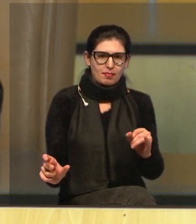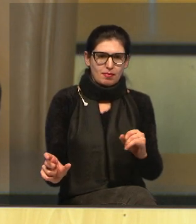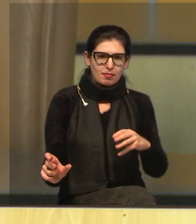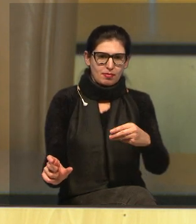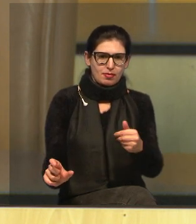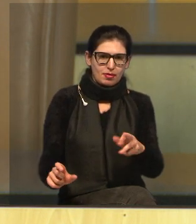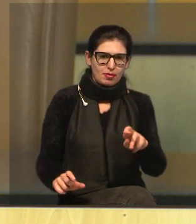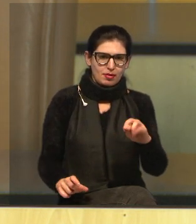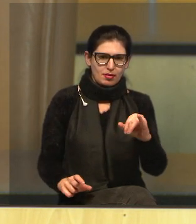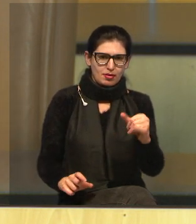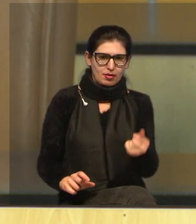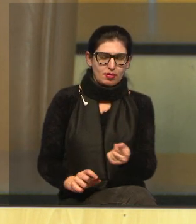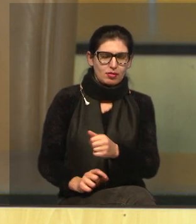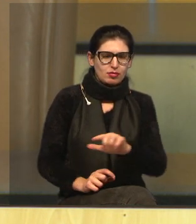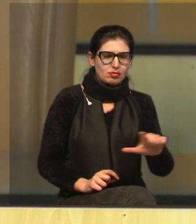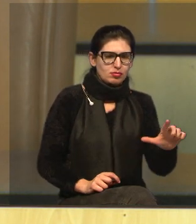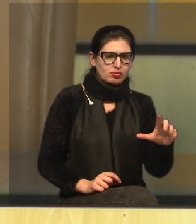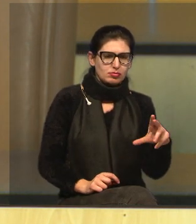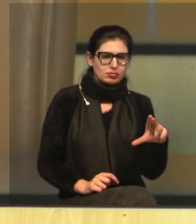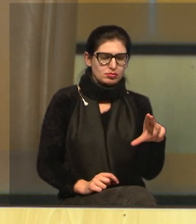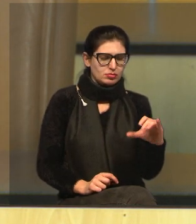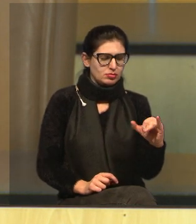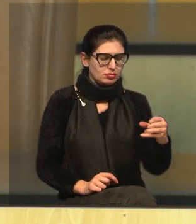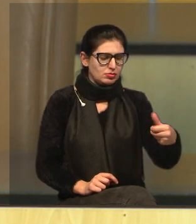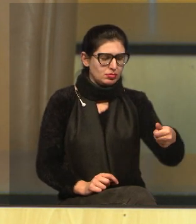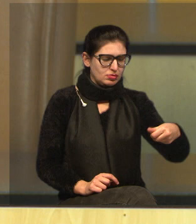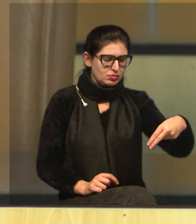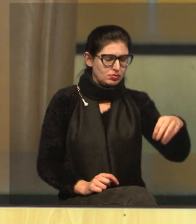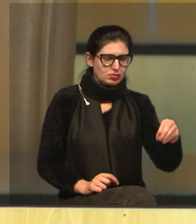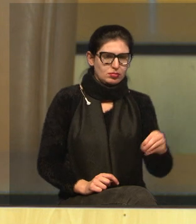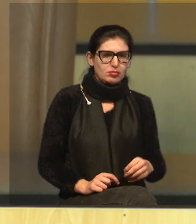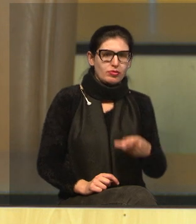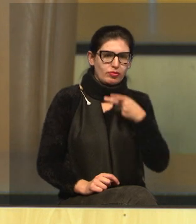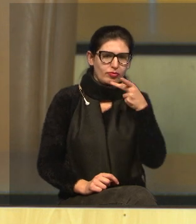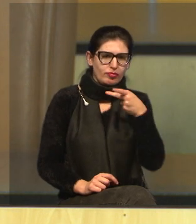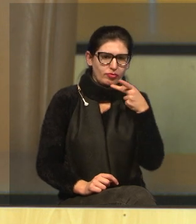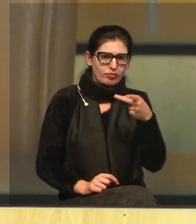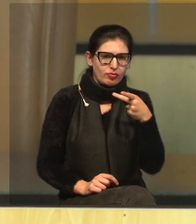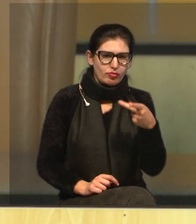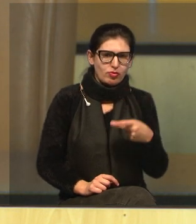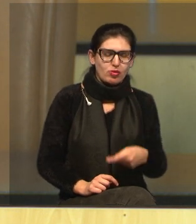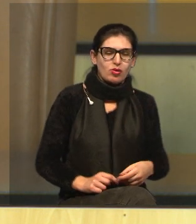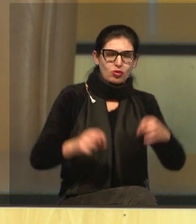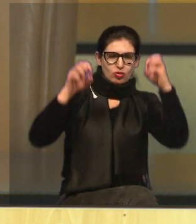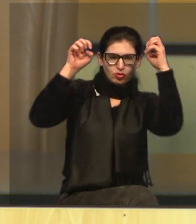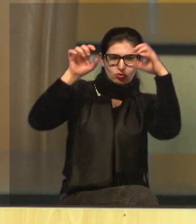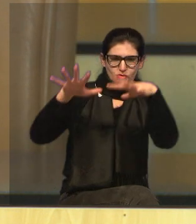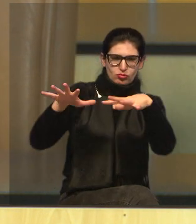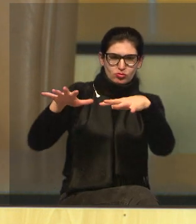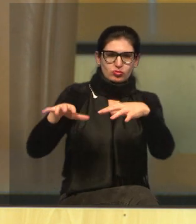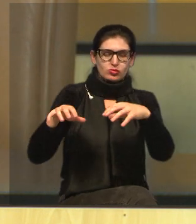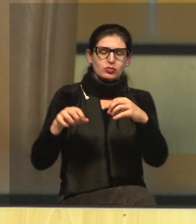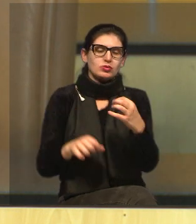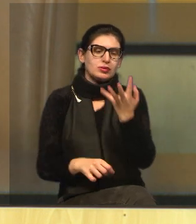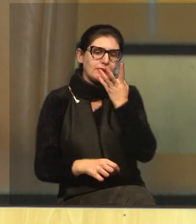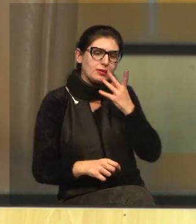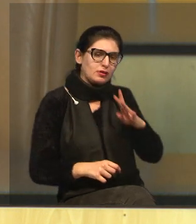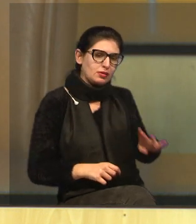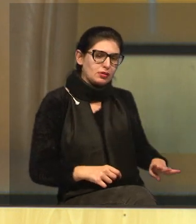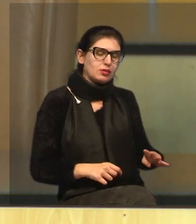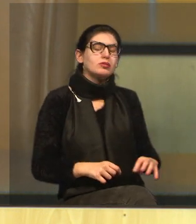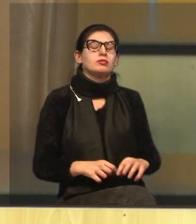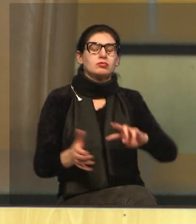Mendes. E ele falava assim que quando você é a luz para uma criança, essa criança será a luz para a sua vida. E eu levo muito a sério